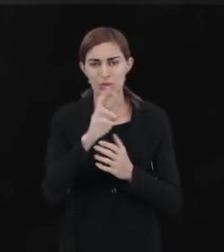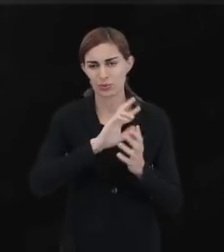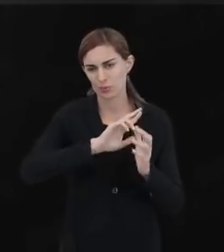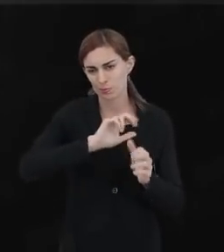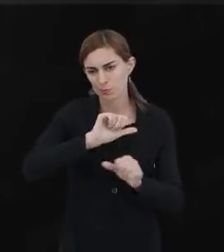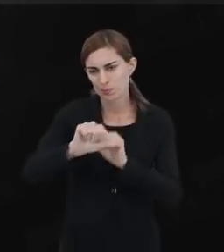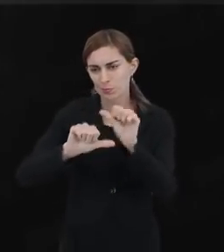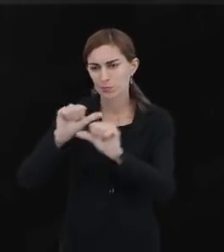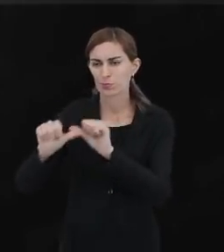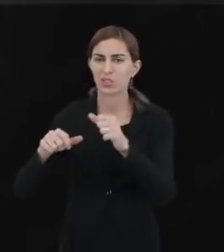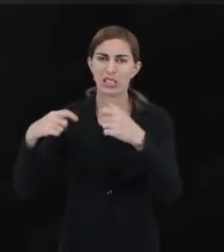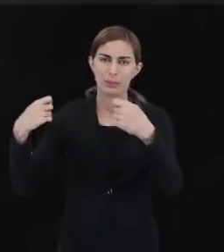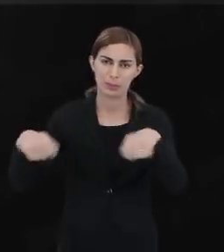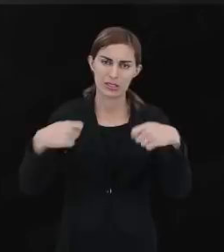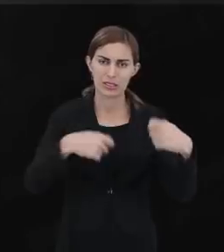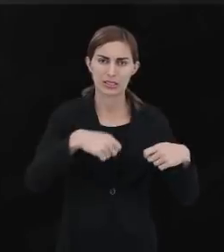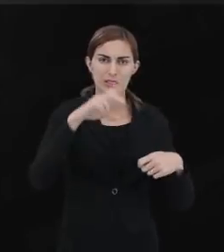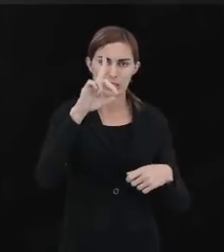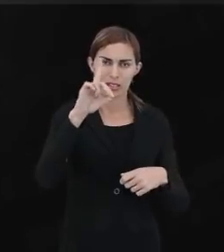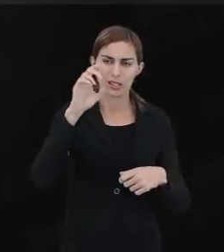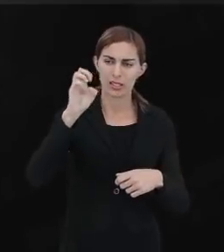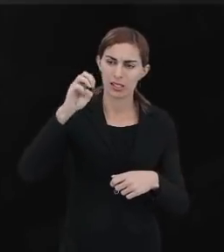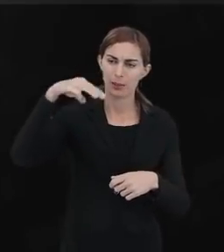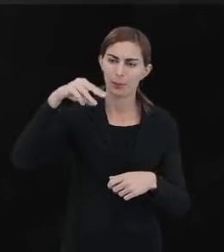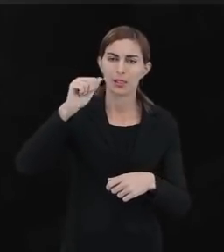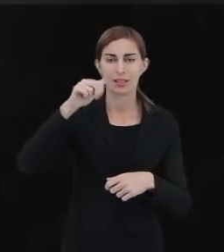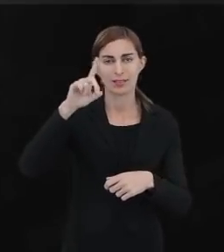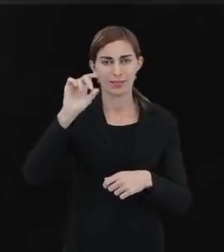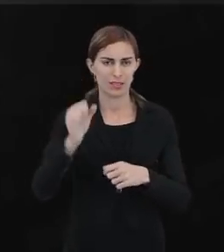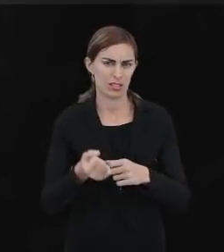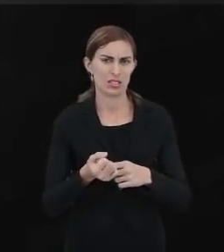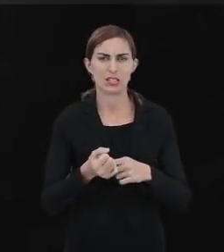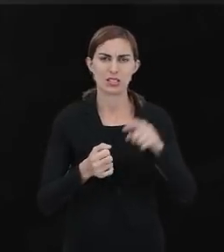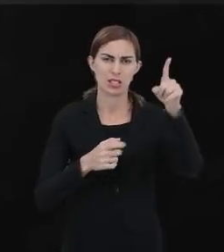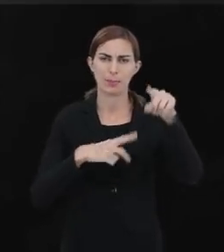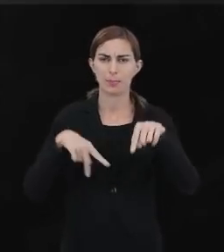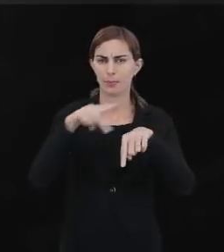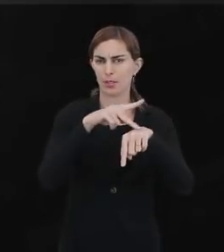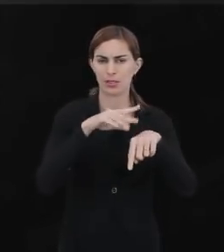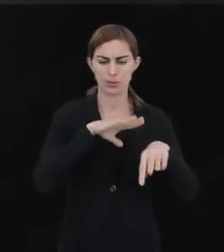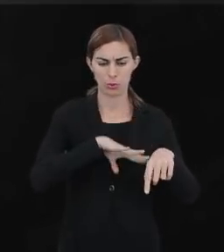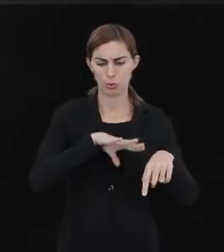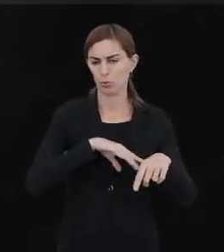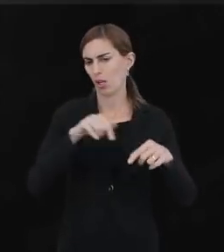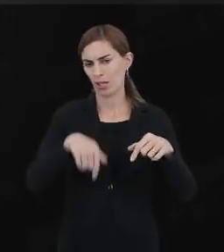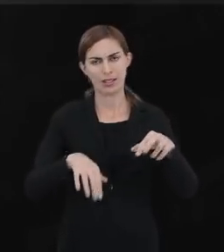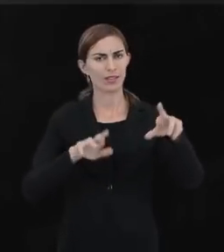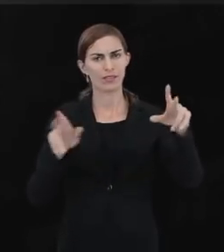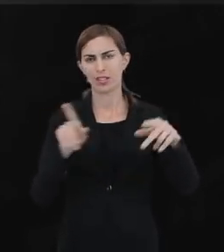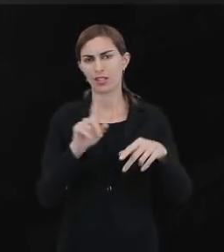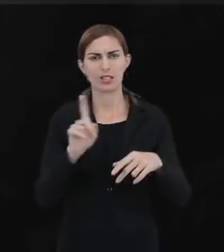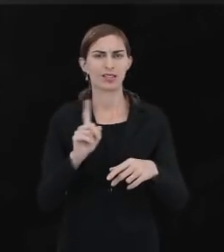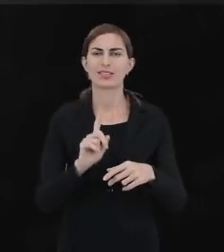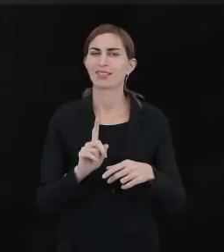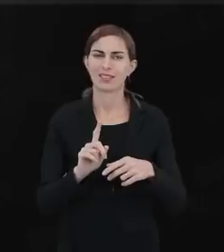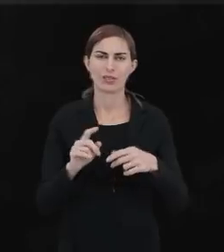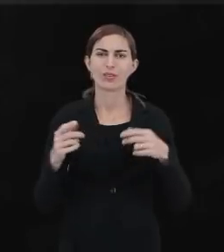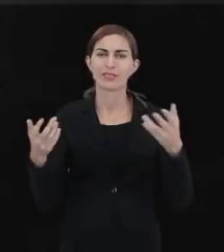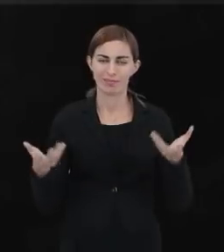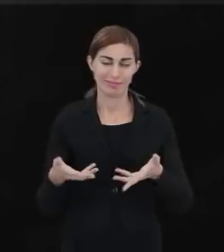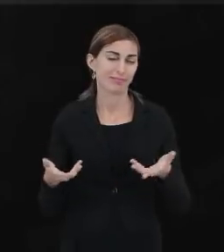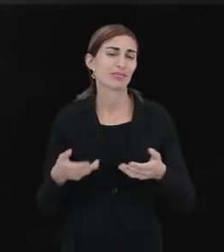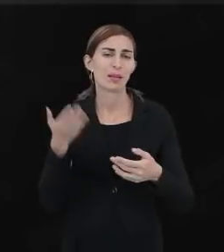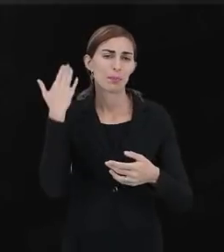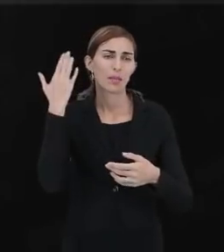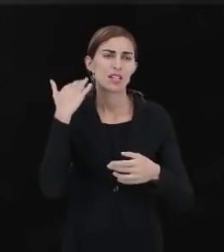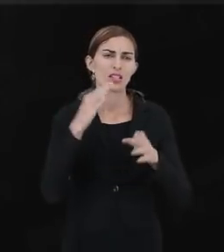de demandas e que você falou de portugal aqui não é diferente não é antigamente era o conselho nacional de educação